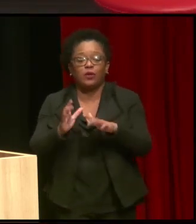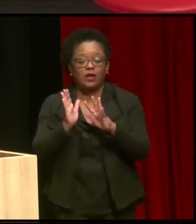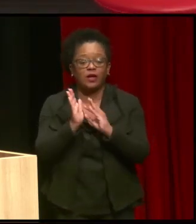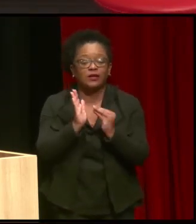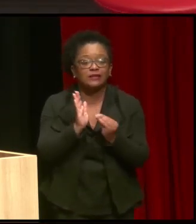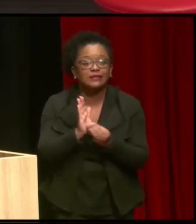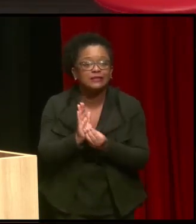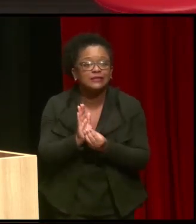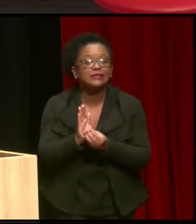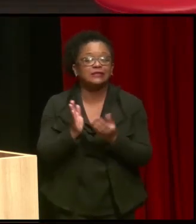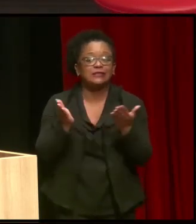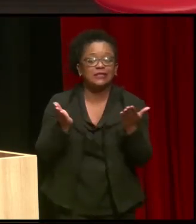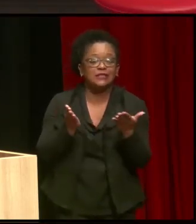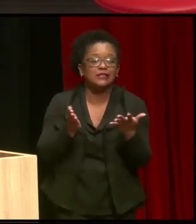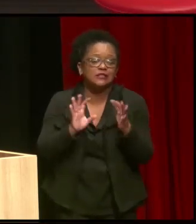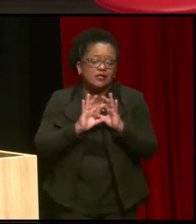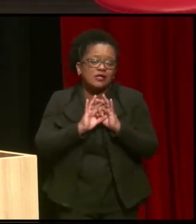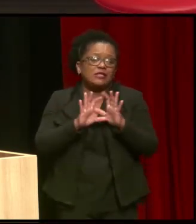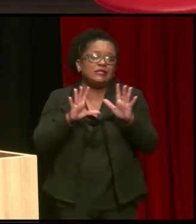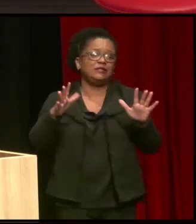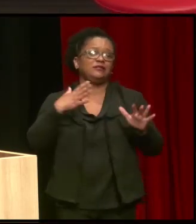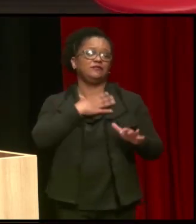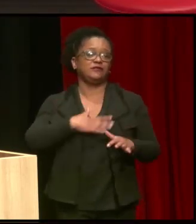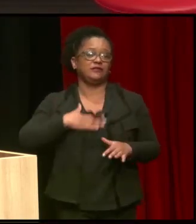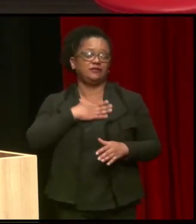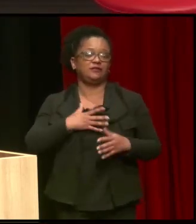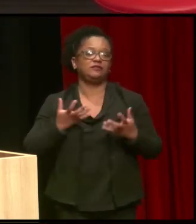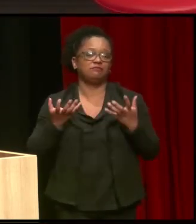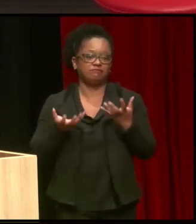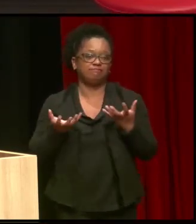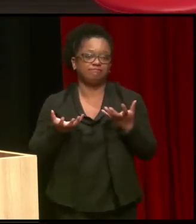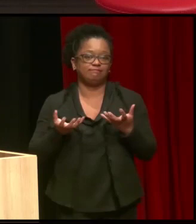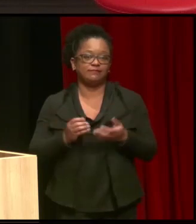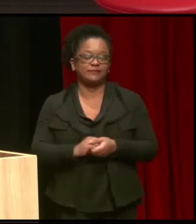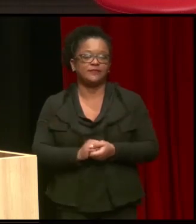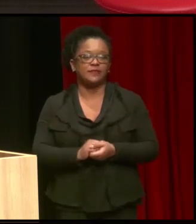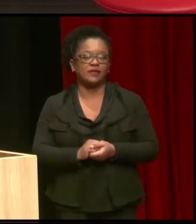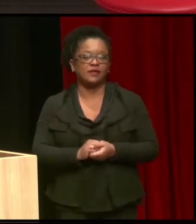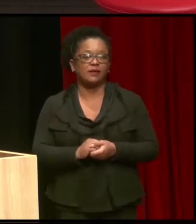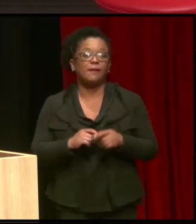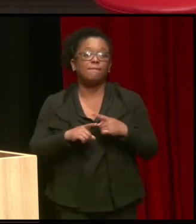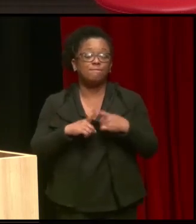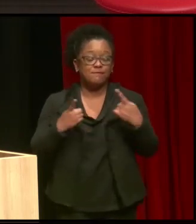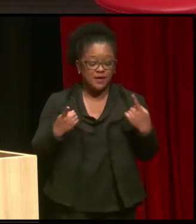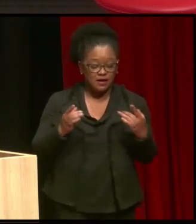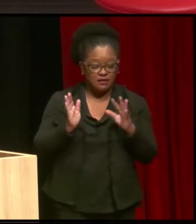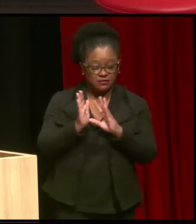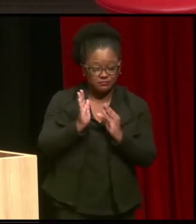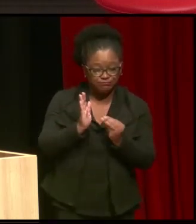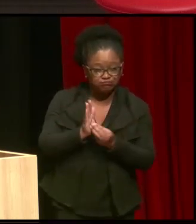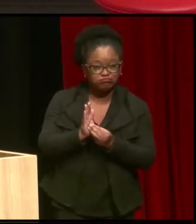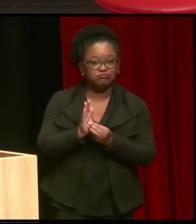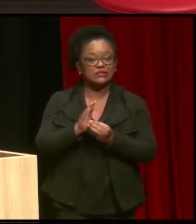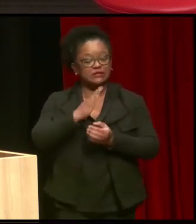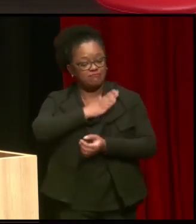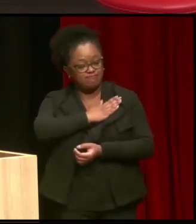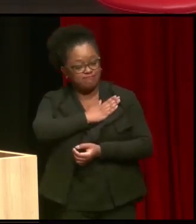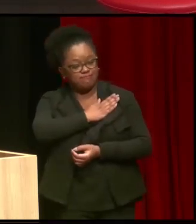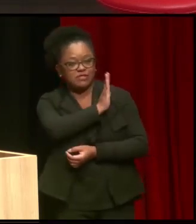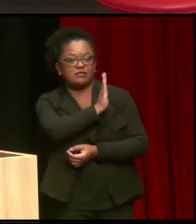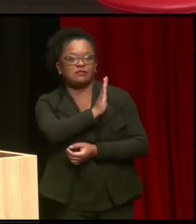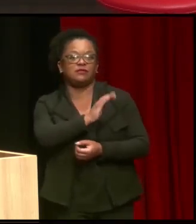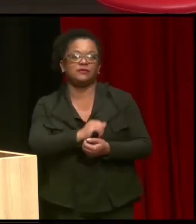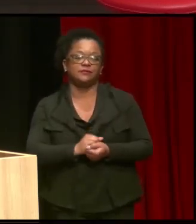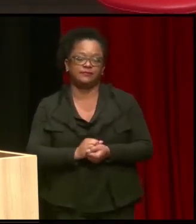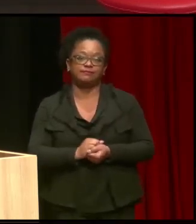mal, era onde? Fala. Na igreja. No meio dos cristãos. Gente, uma coisa que vocês